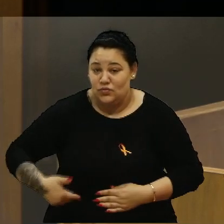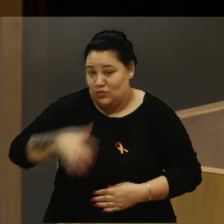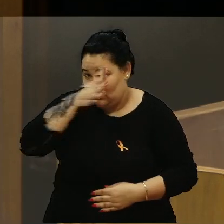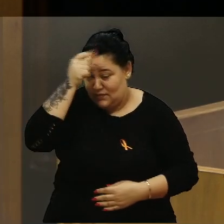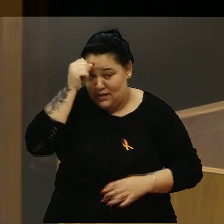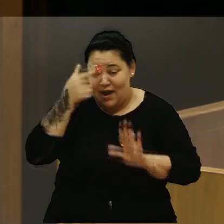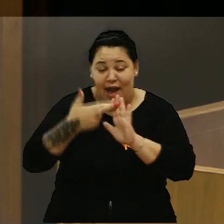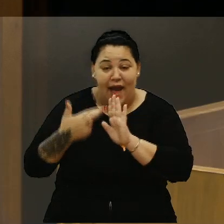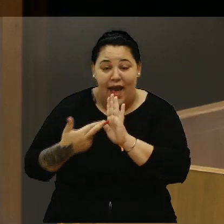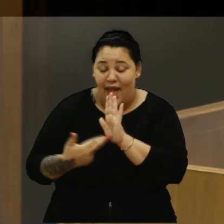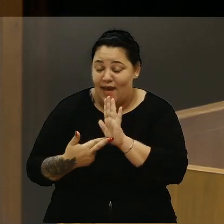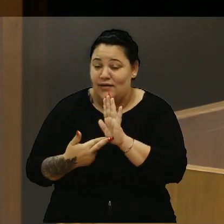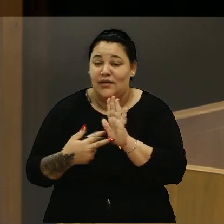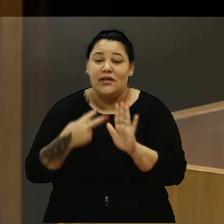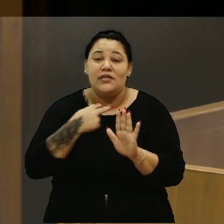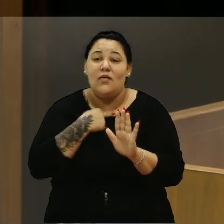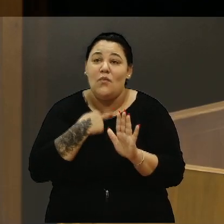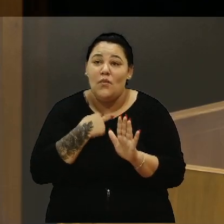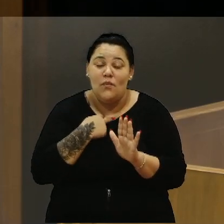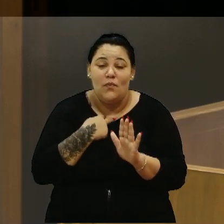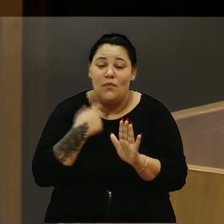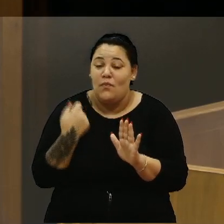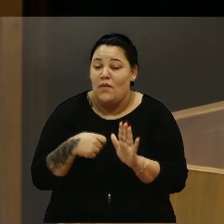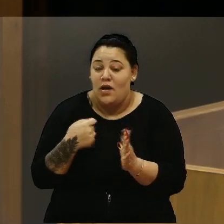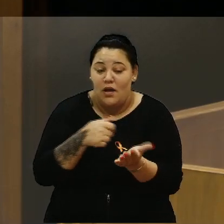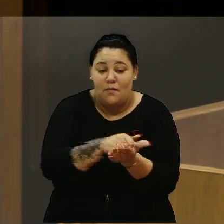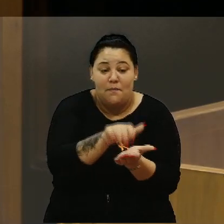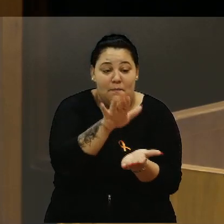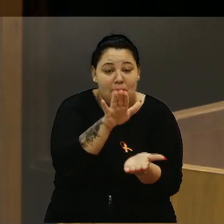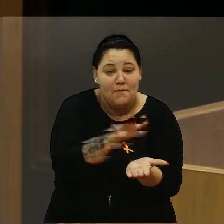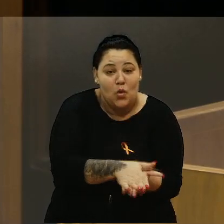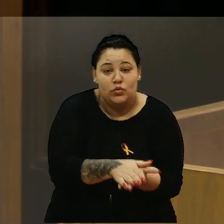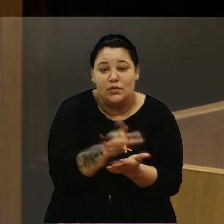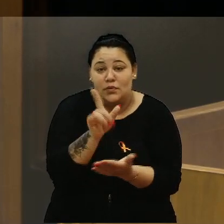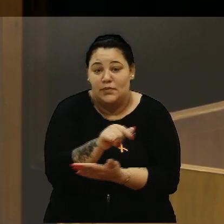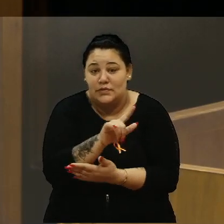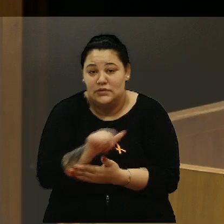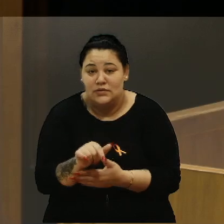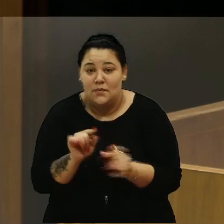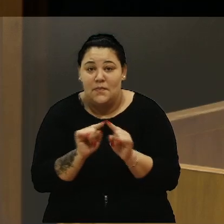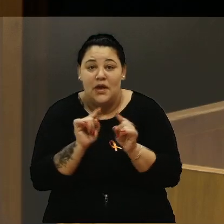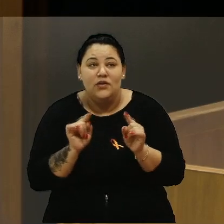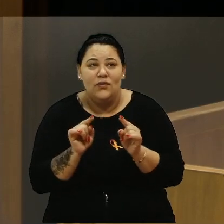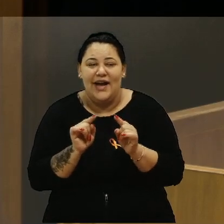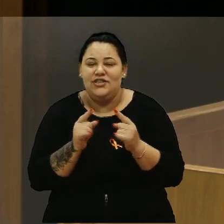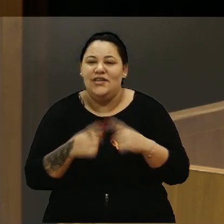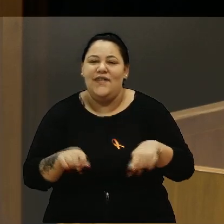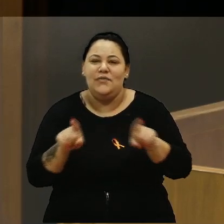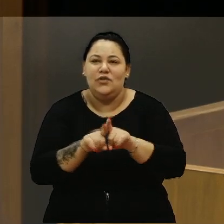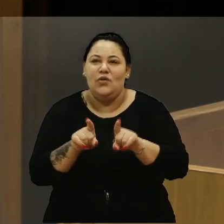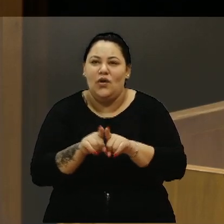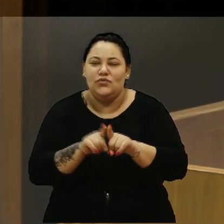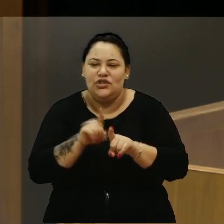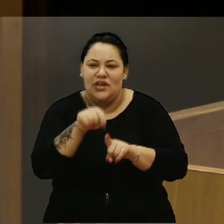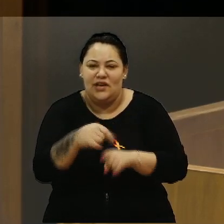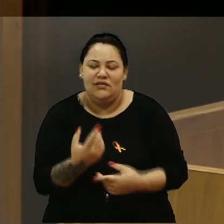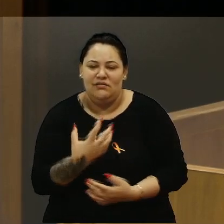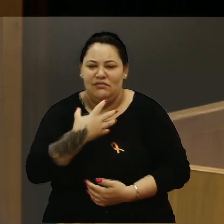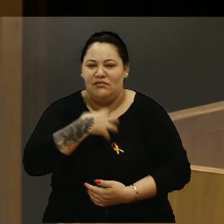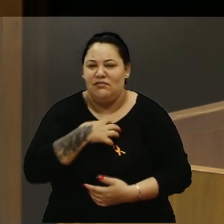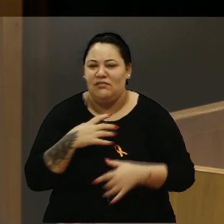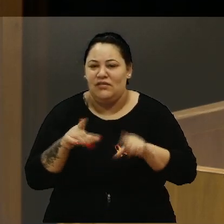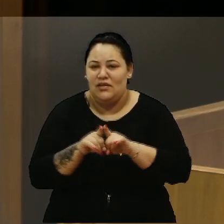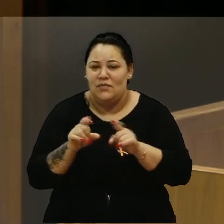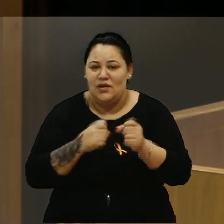regra não deve ser multa, punição, mas sim orientação. Dessa forma, trago esses importantes